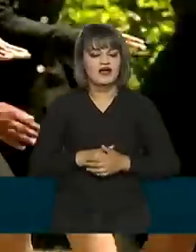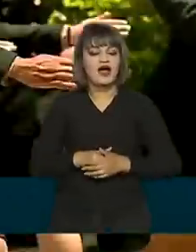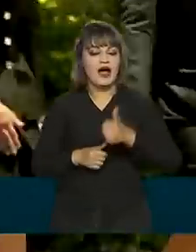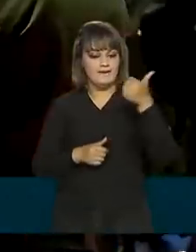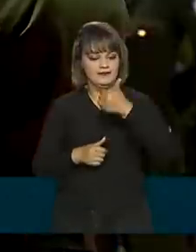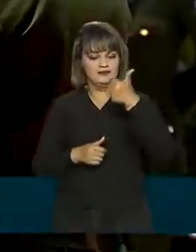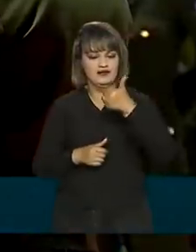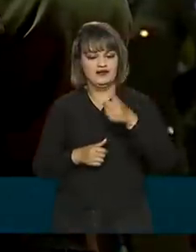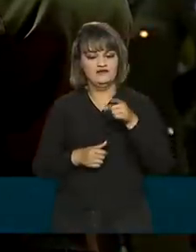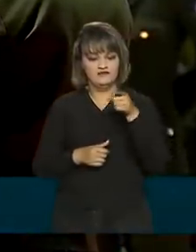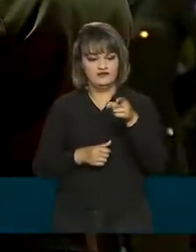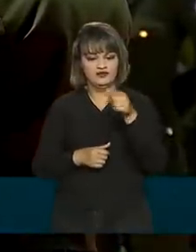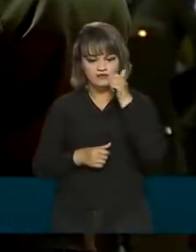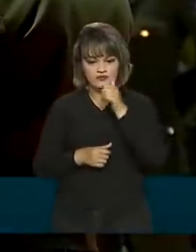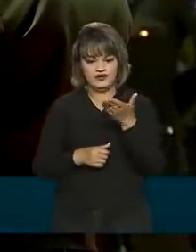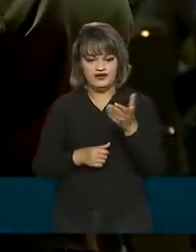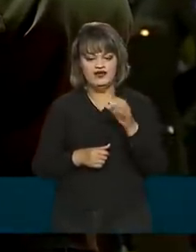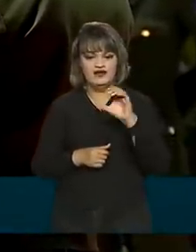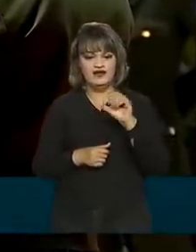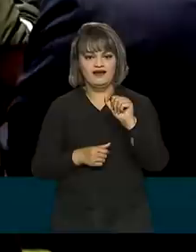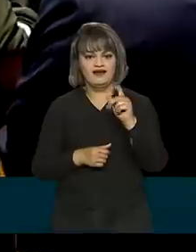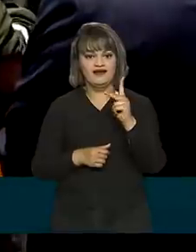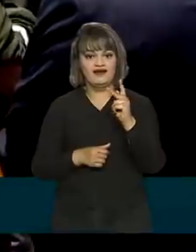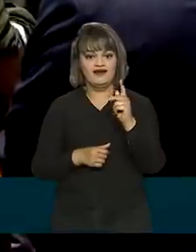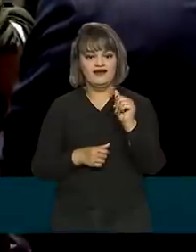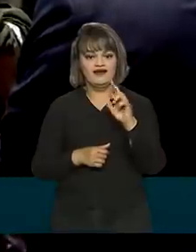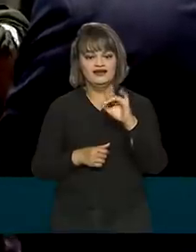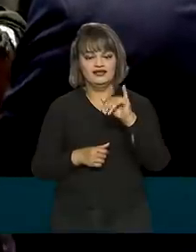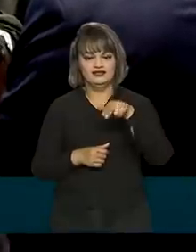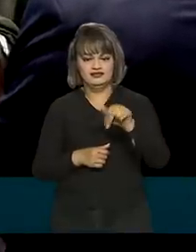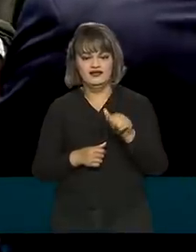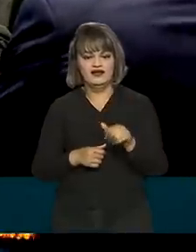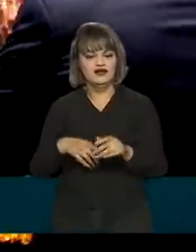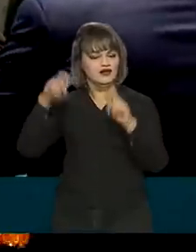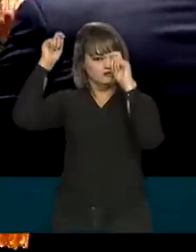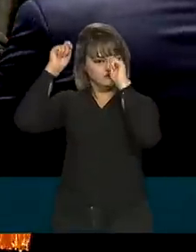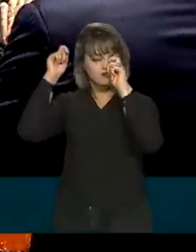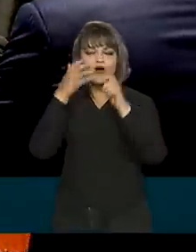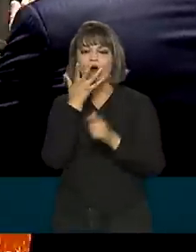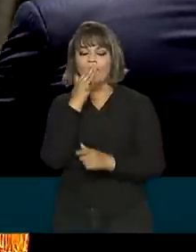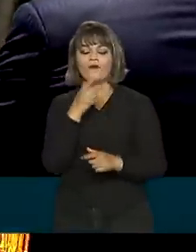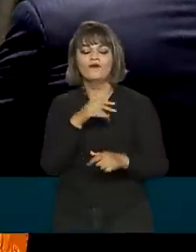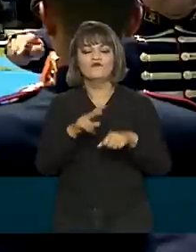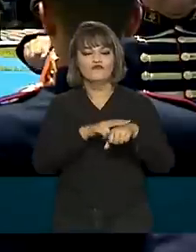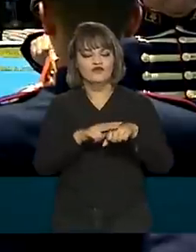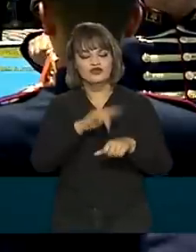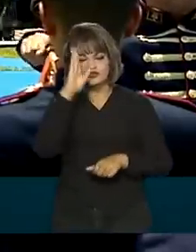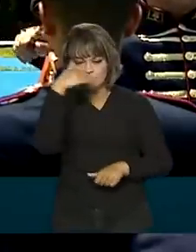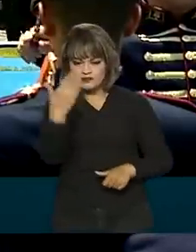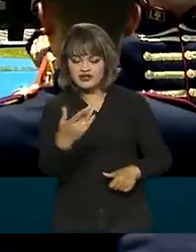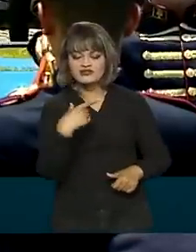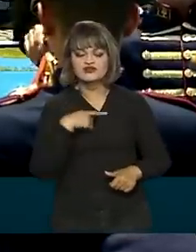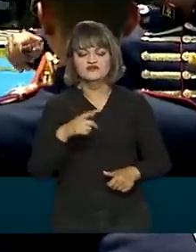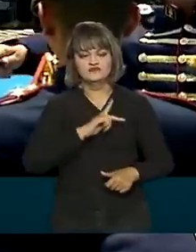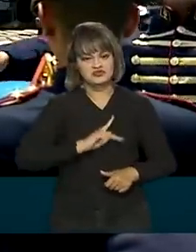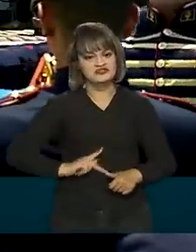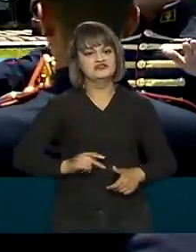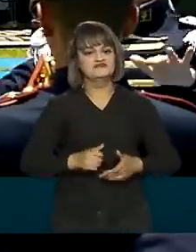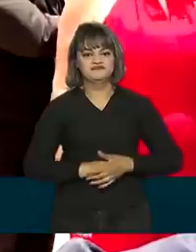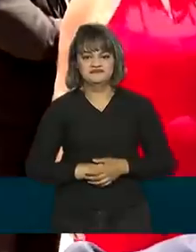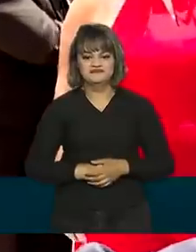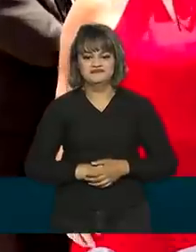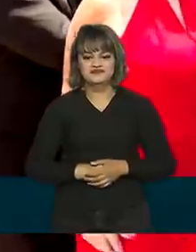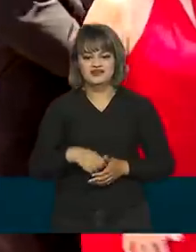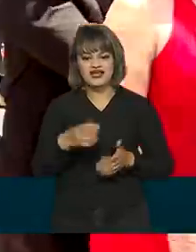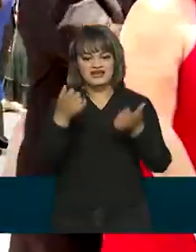primeira colocada da turma foi a Sargento Karina Barbosa para receber o teto em Verde Oliva e foi homenageada pelo presidente Jair